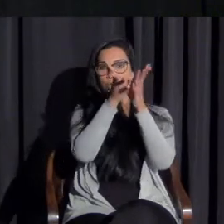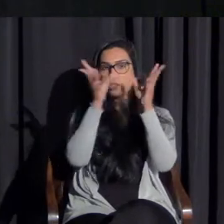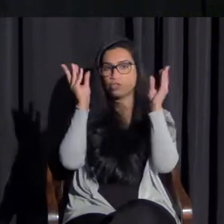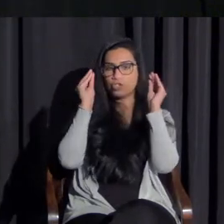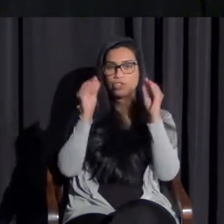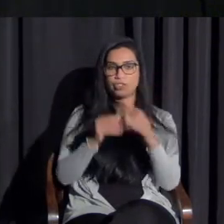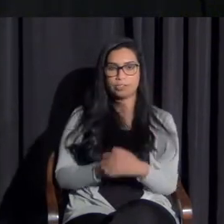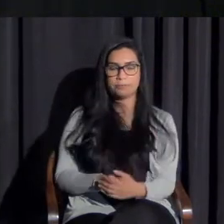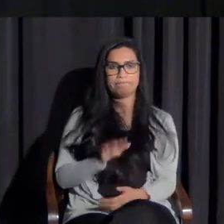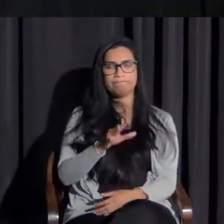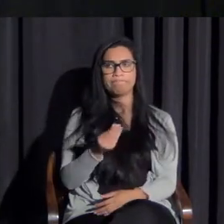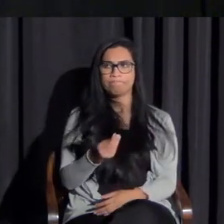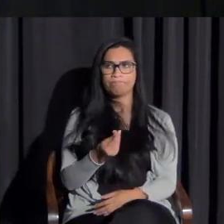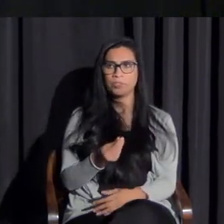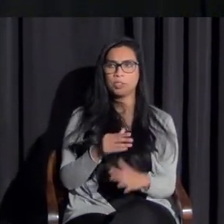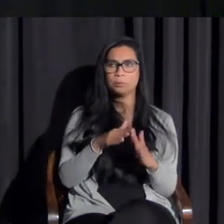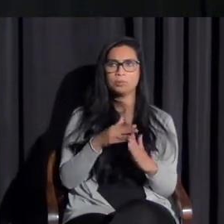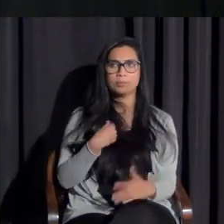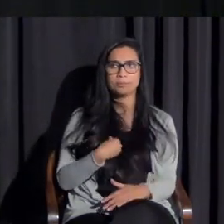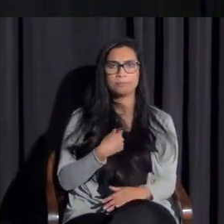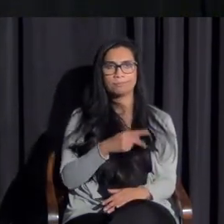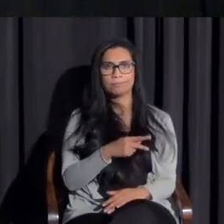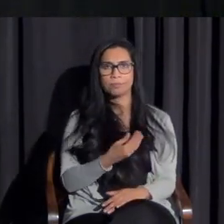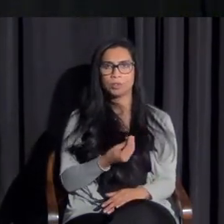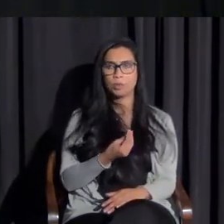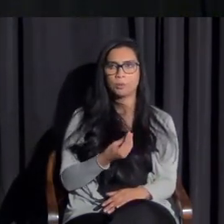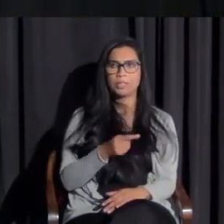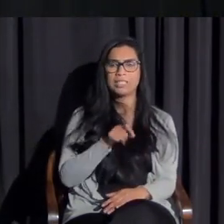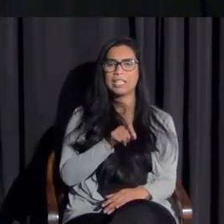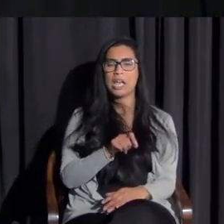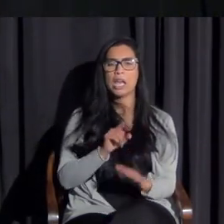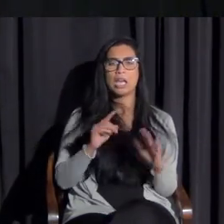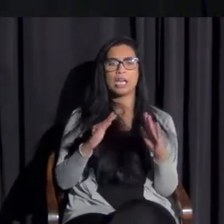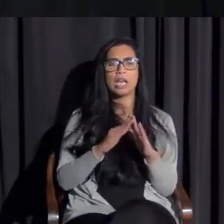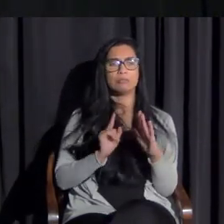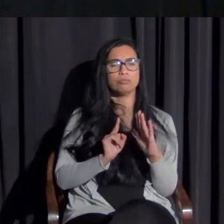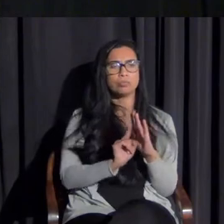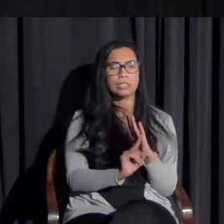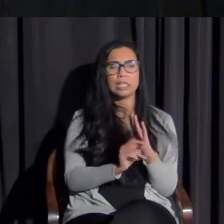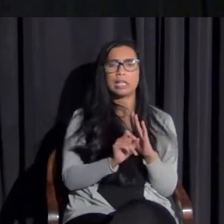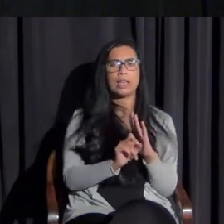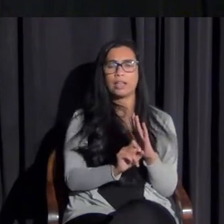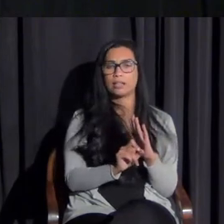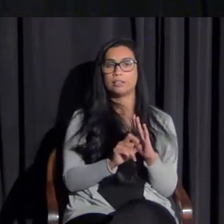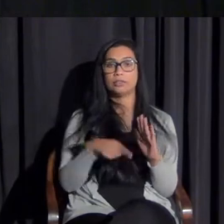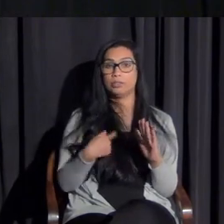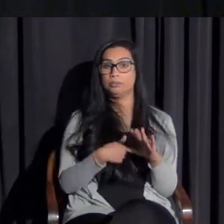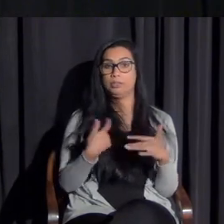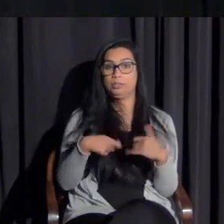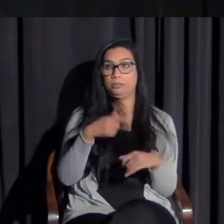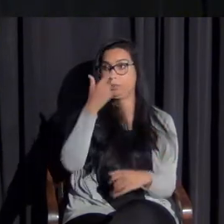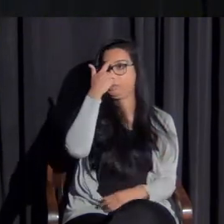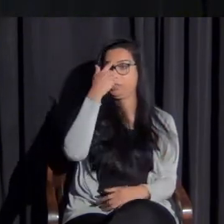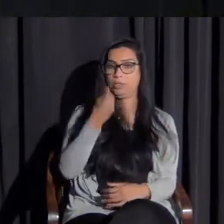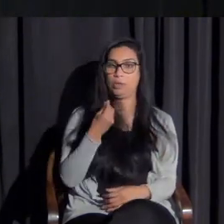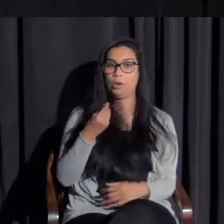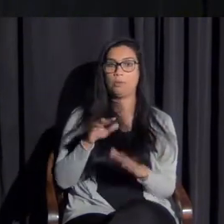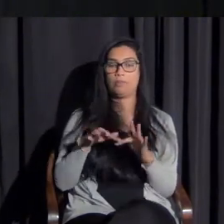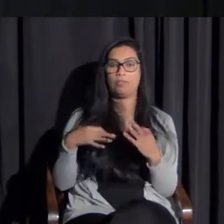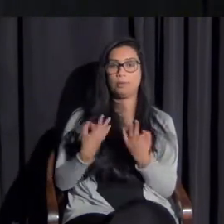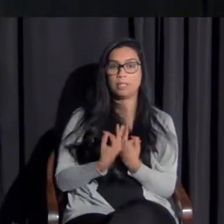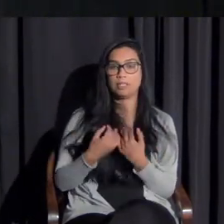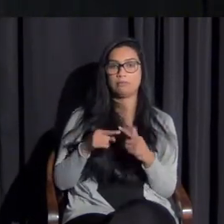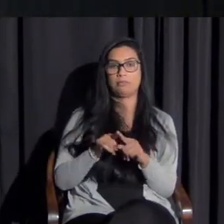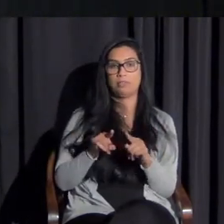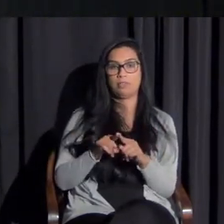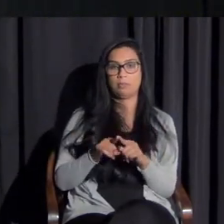como é que mora, como é que vive, como é que essa casa, quem vive nela? Com isso, a gente pensa nas composições de família, com isso, a gente pensa na